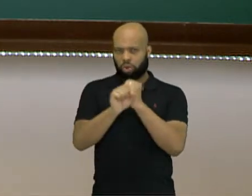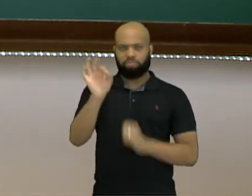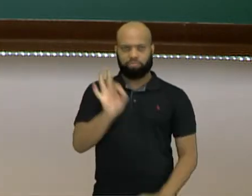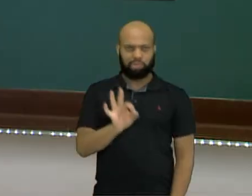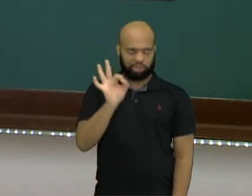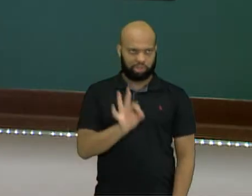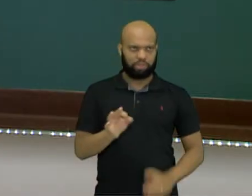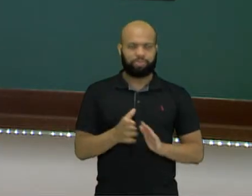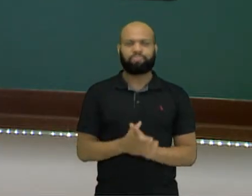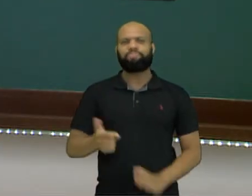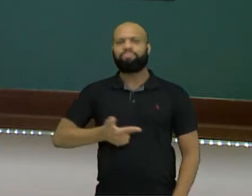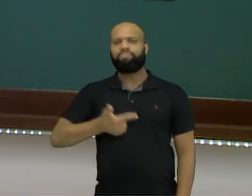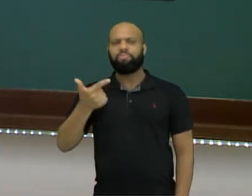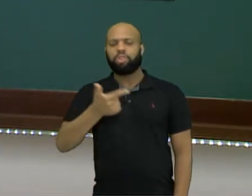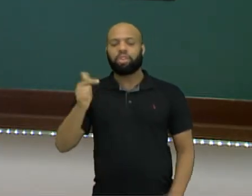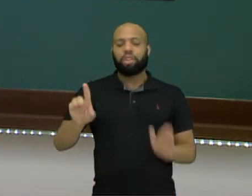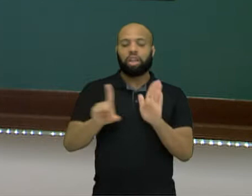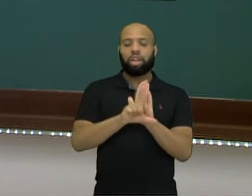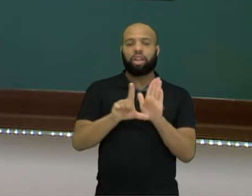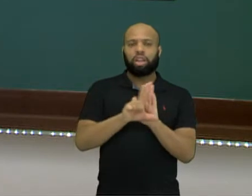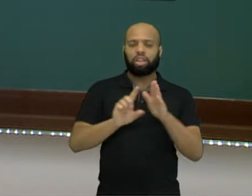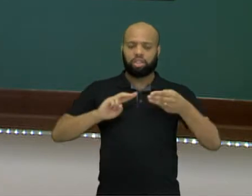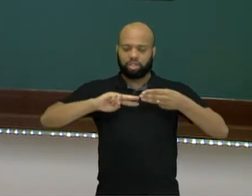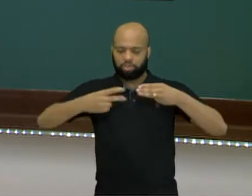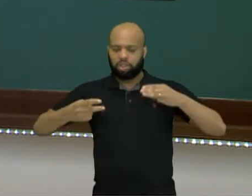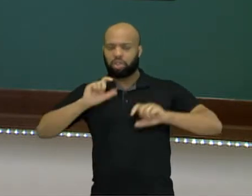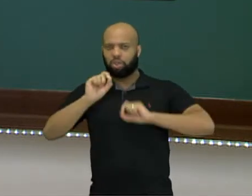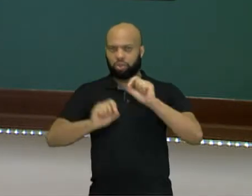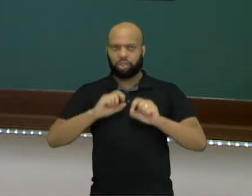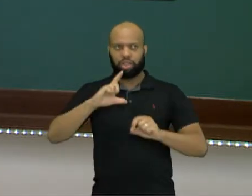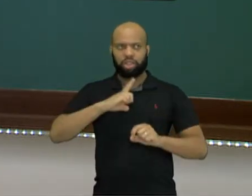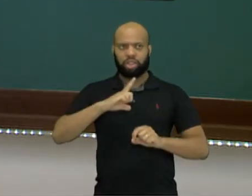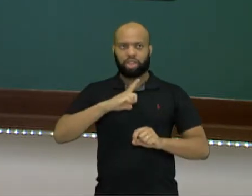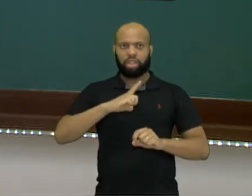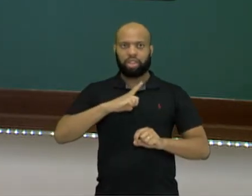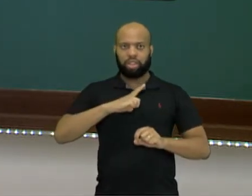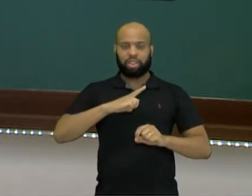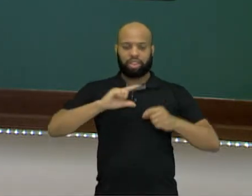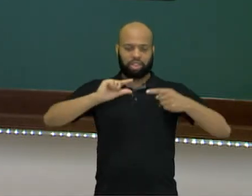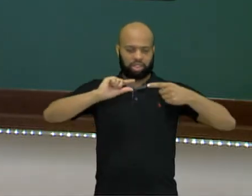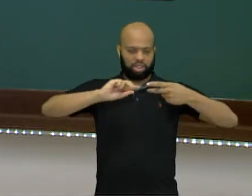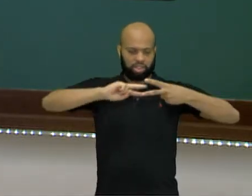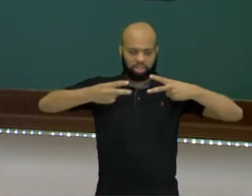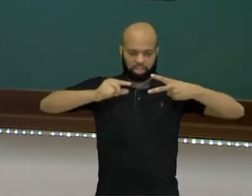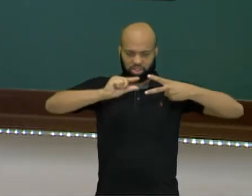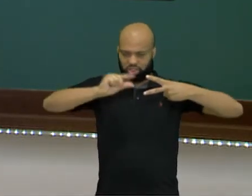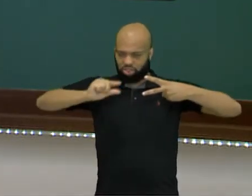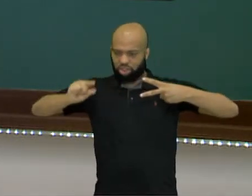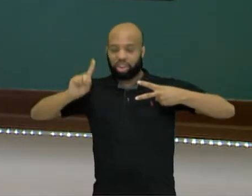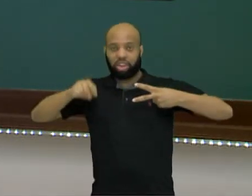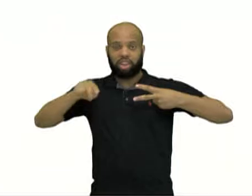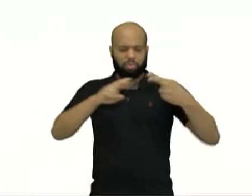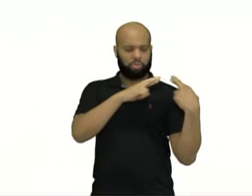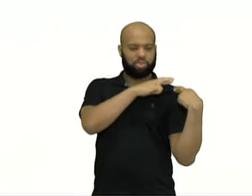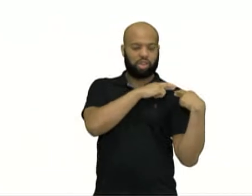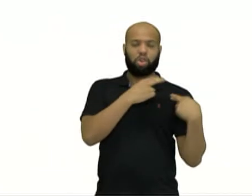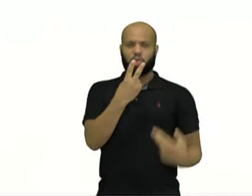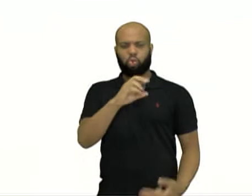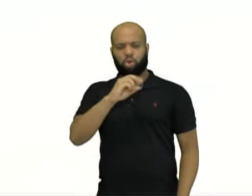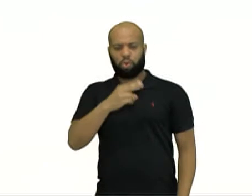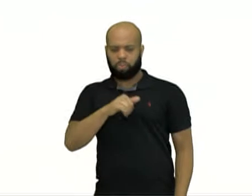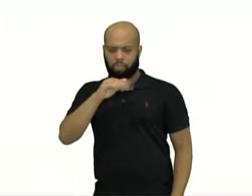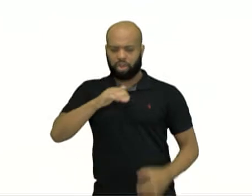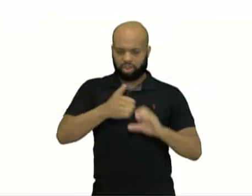lei de Mendel, o que é isso? Está dizendo aqui que genes são responsáveis por duas ou mais características que se separam de